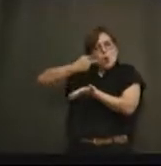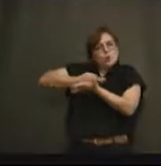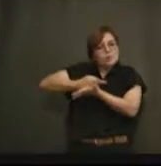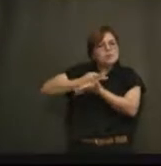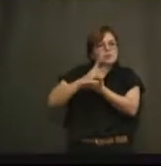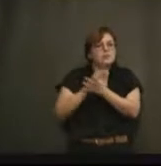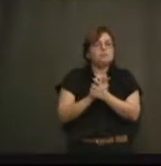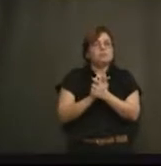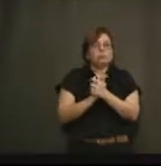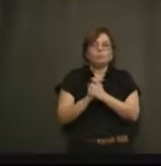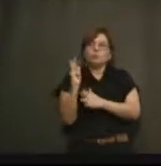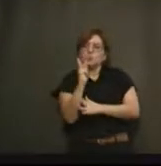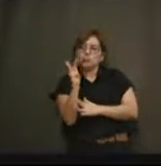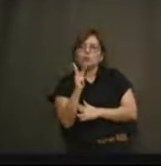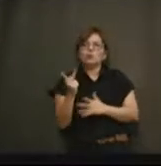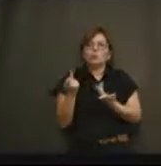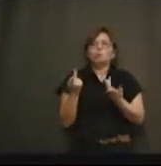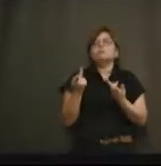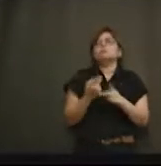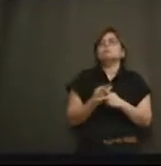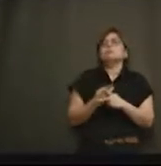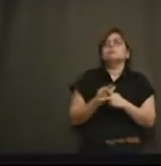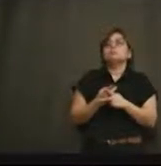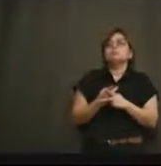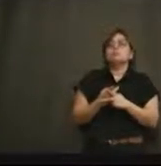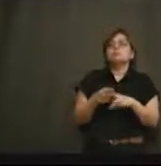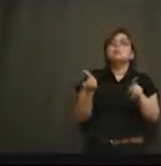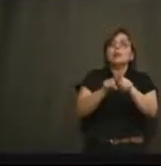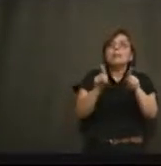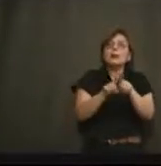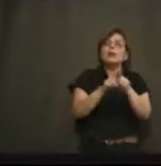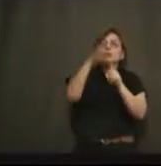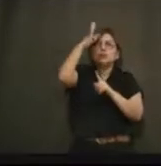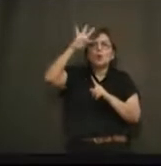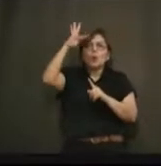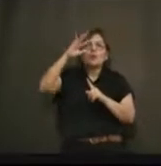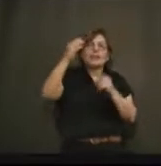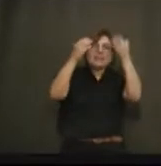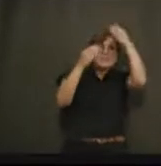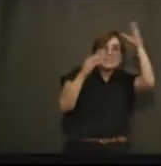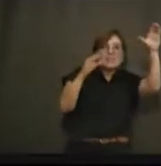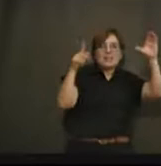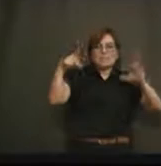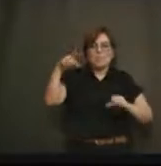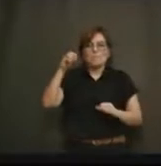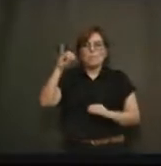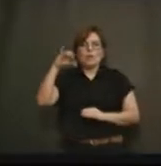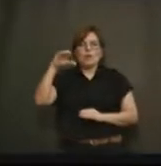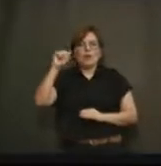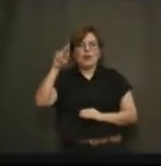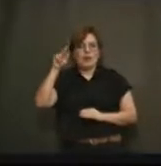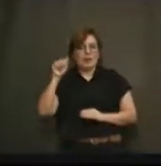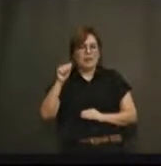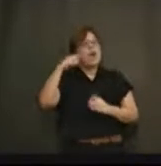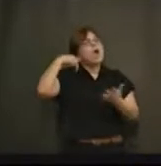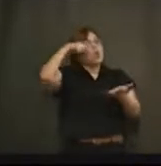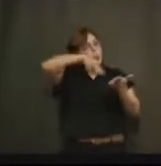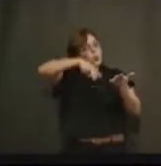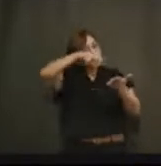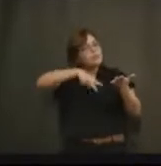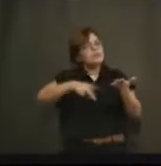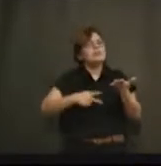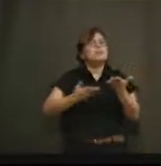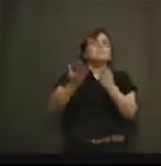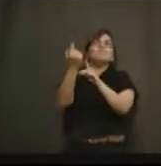de divulgação científica e filosofia da ciência do Poincaré. Eu li quando fazia faculdade, entendi muito pouco,